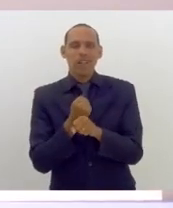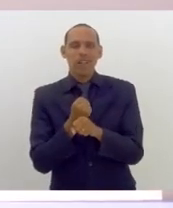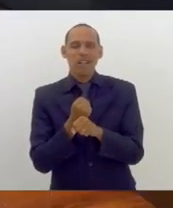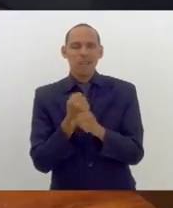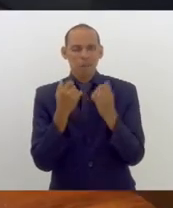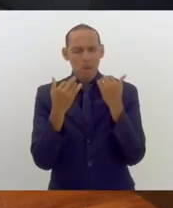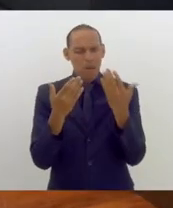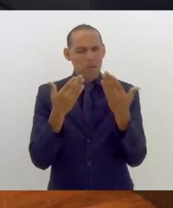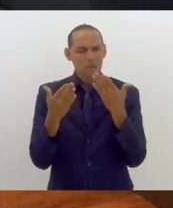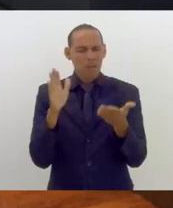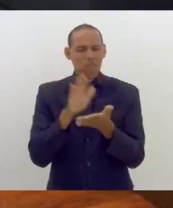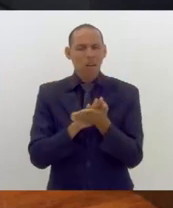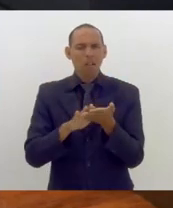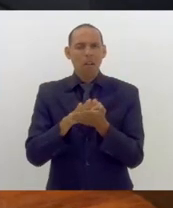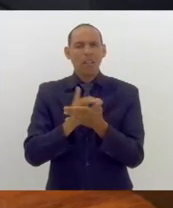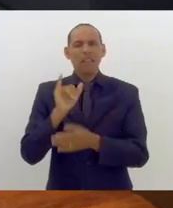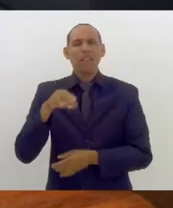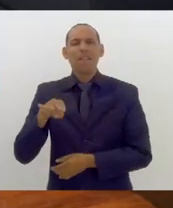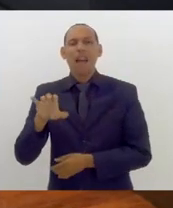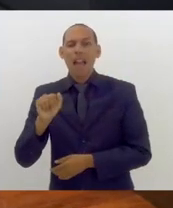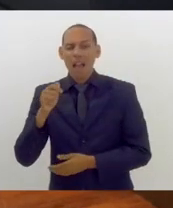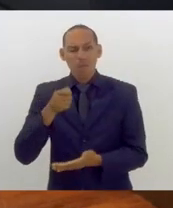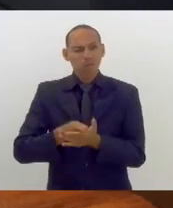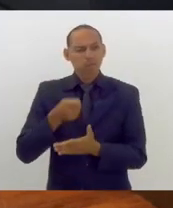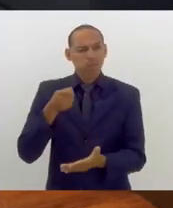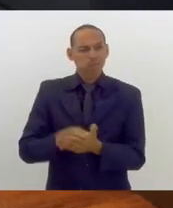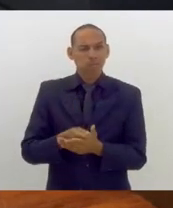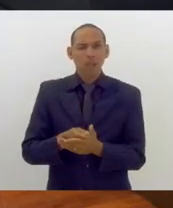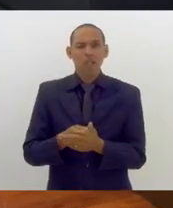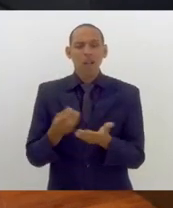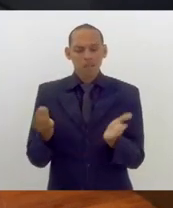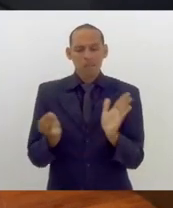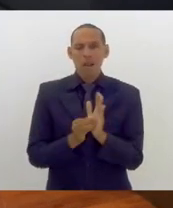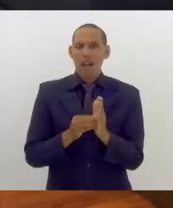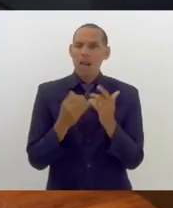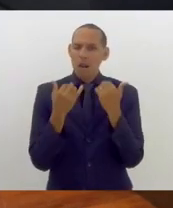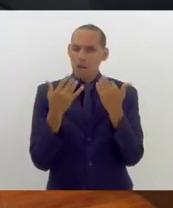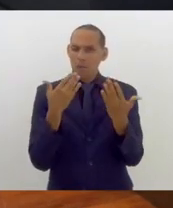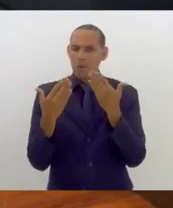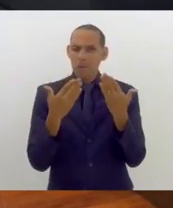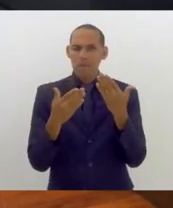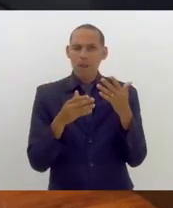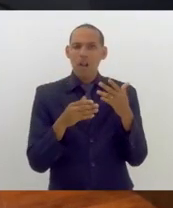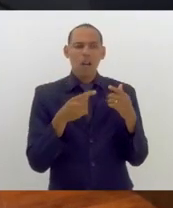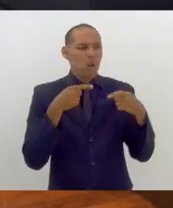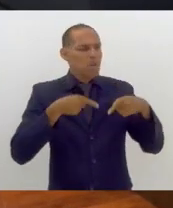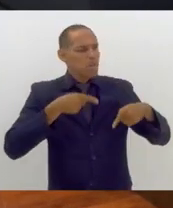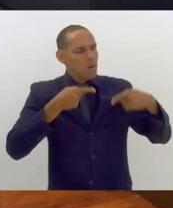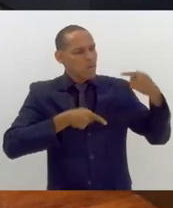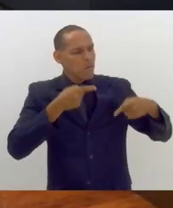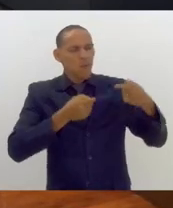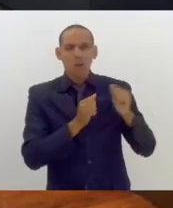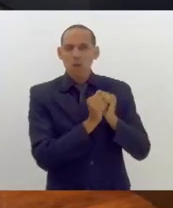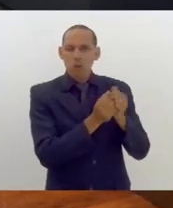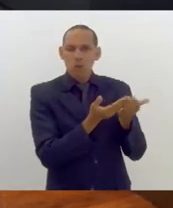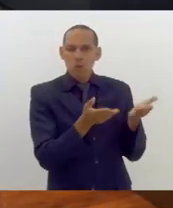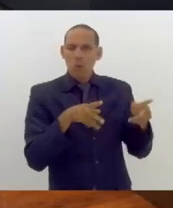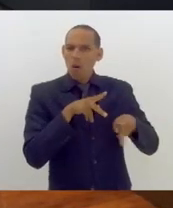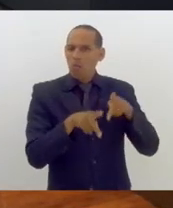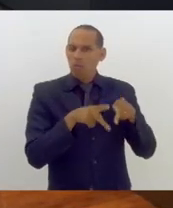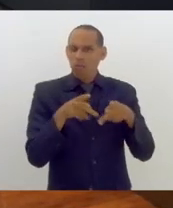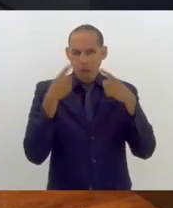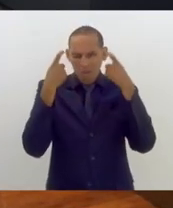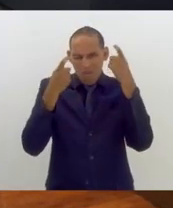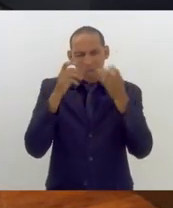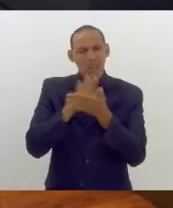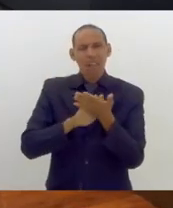o Enéa que teria por obrigação marcar audiência pública para discutir com a população da região se